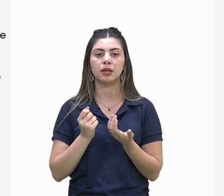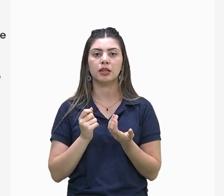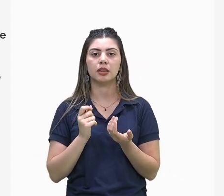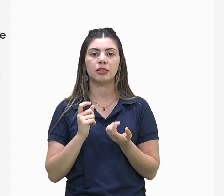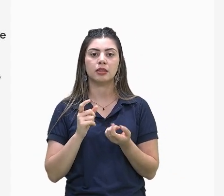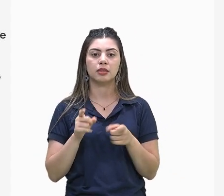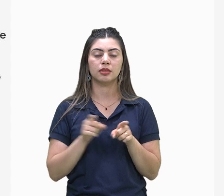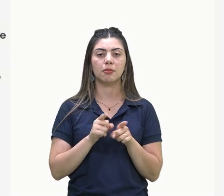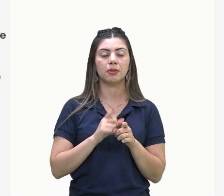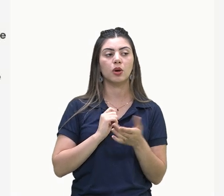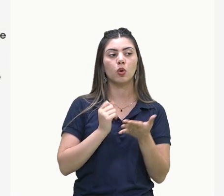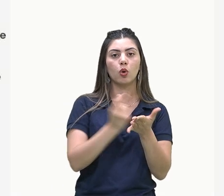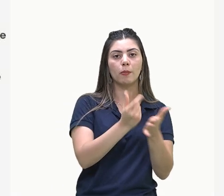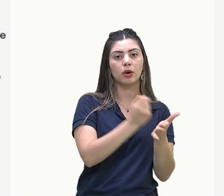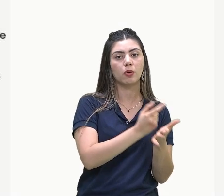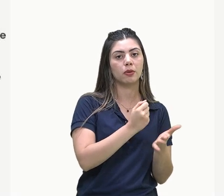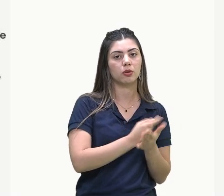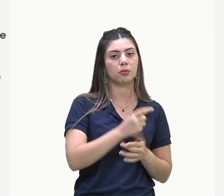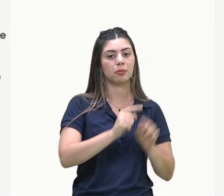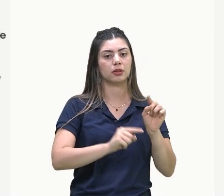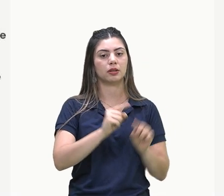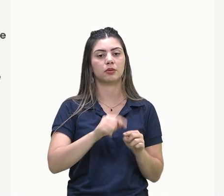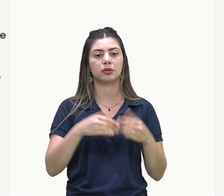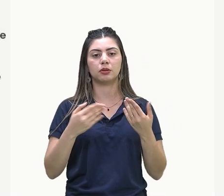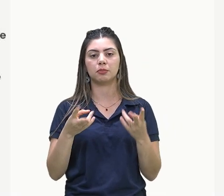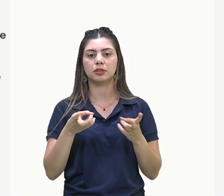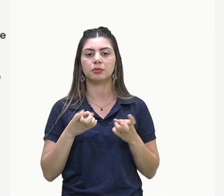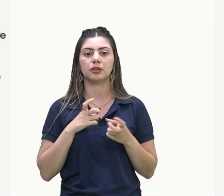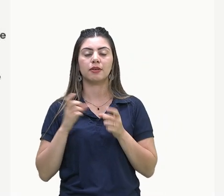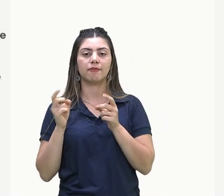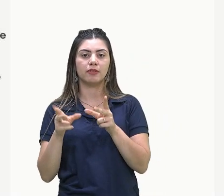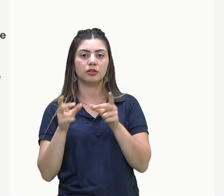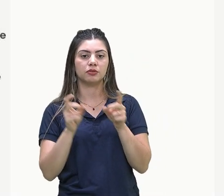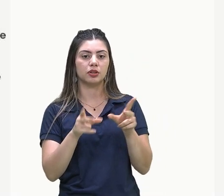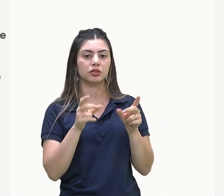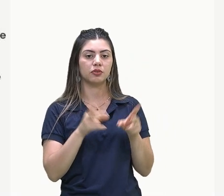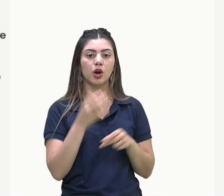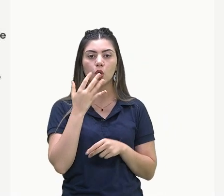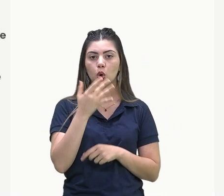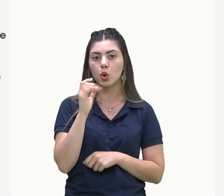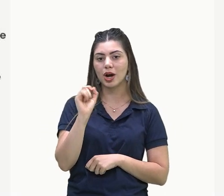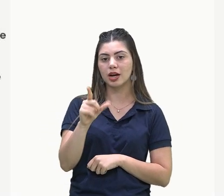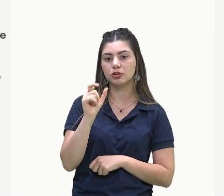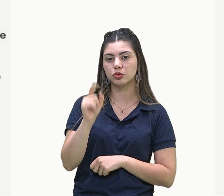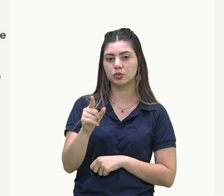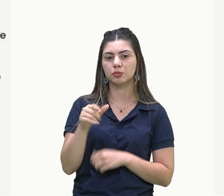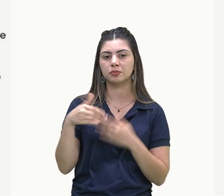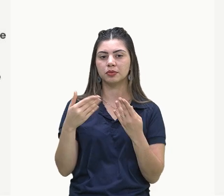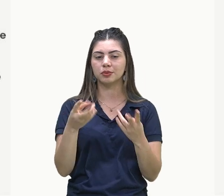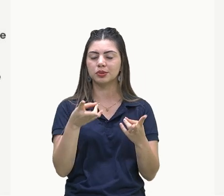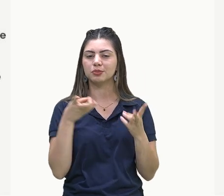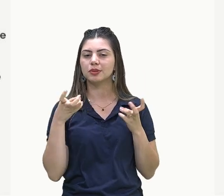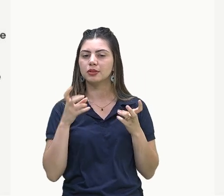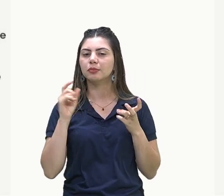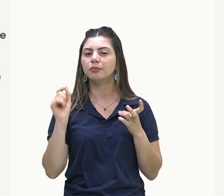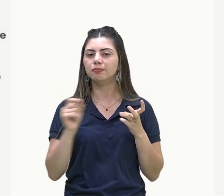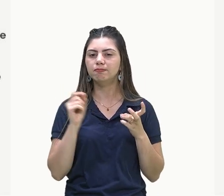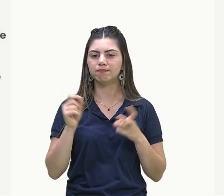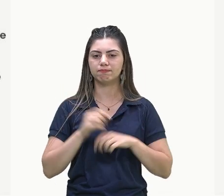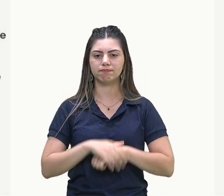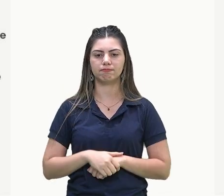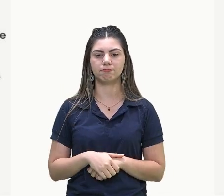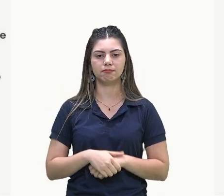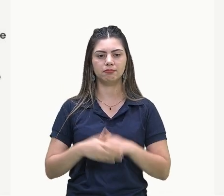importação, tá bom? A exportação vai estar em azul, a gente observa